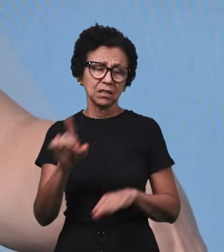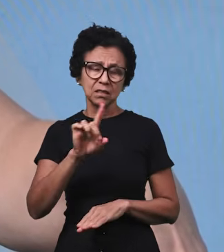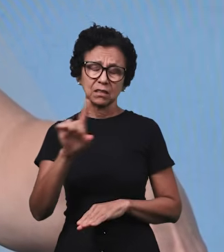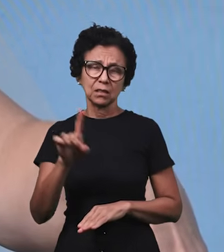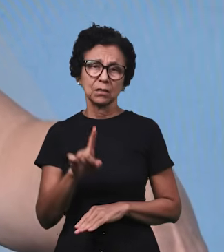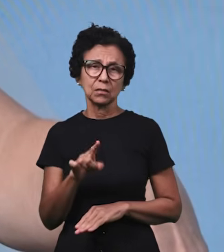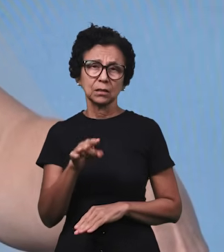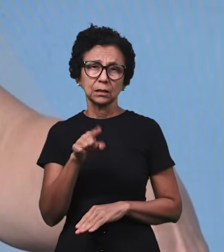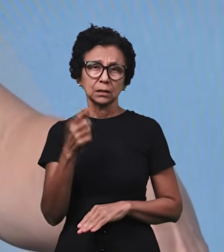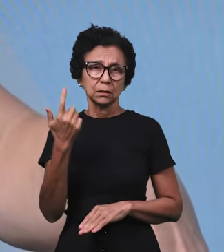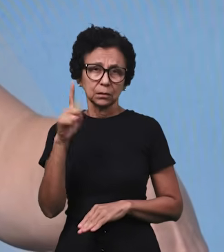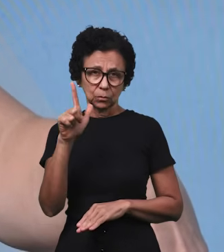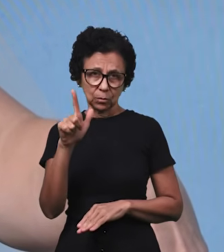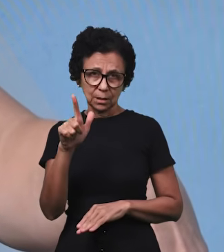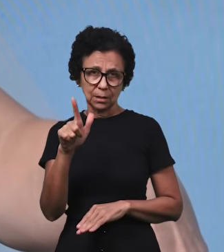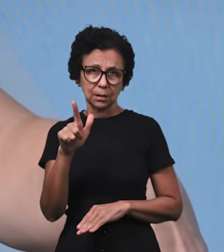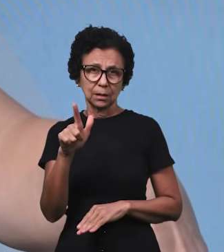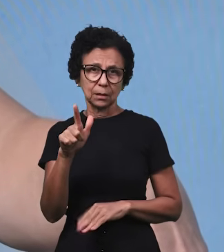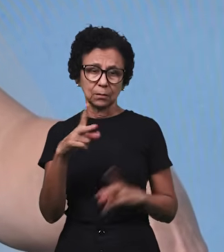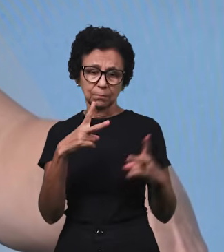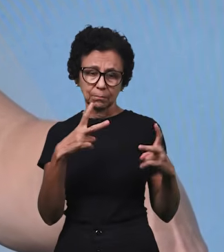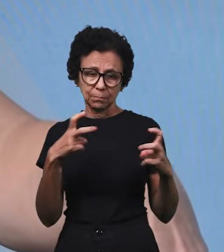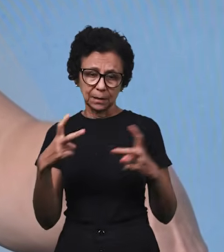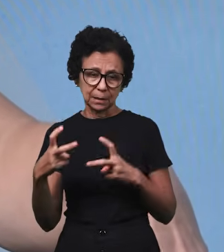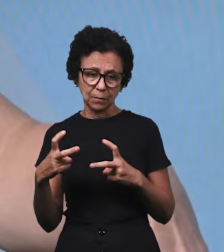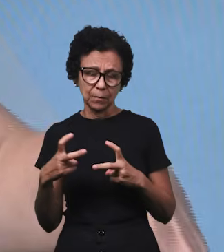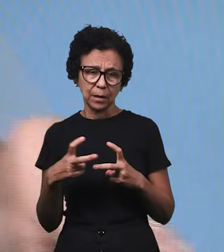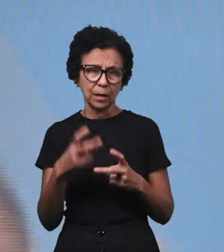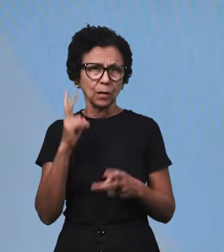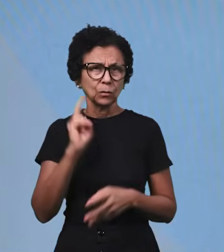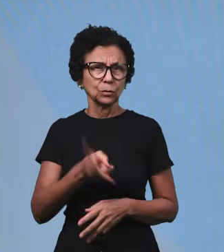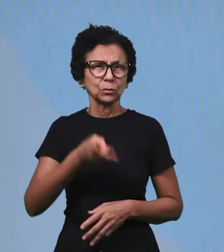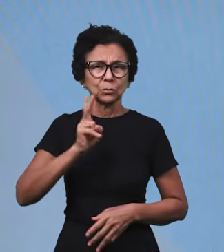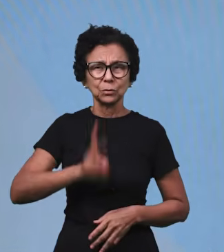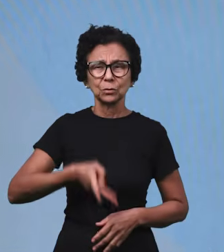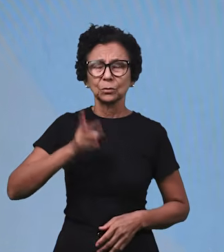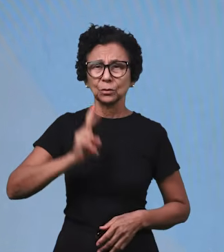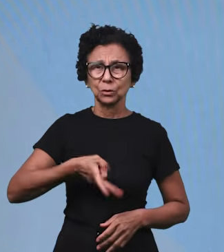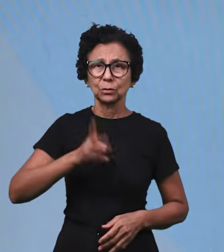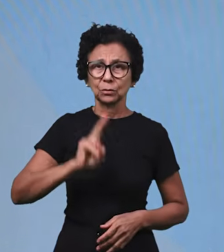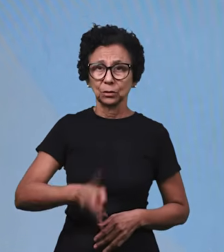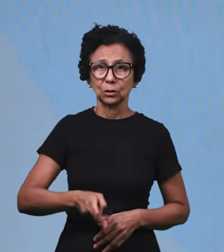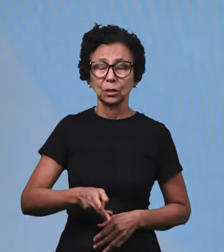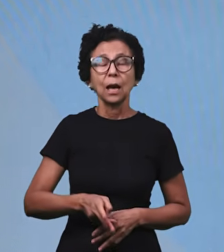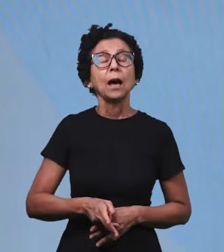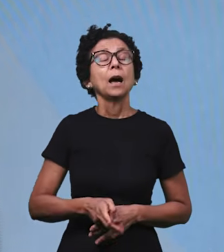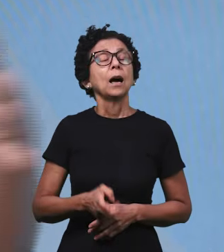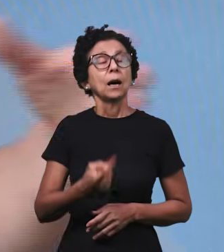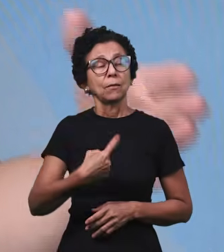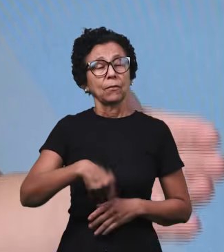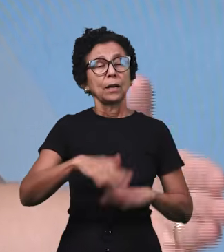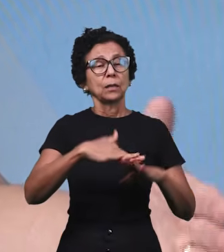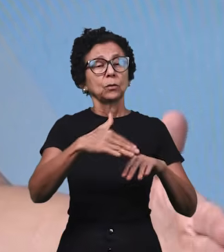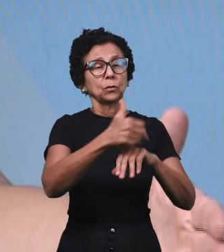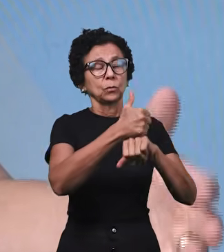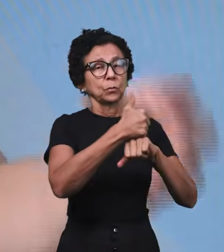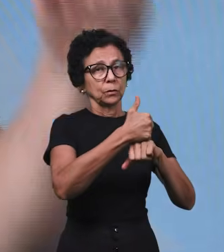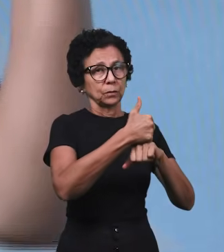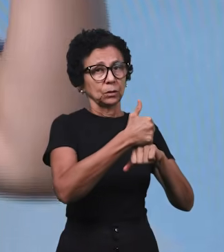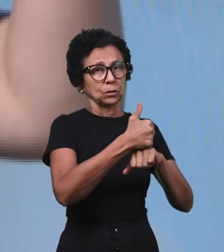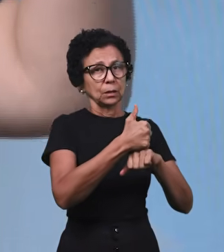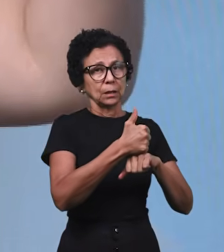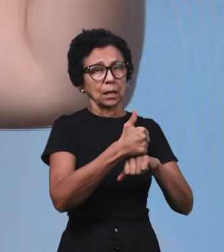exemplo, investigar e viu que está persistente, aí seria bom encaminhar para o nefrologista para ele saber se essa